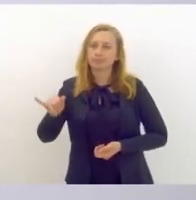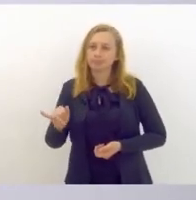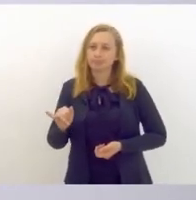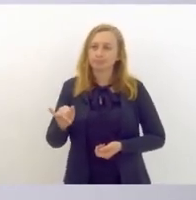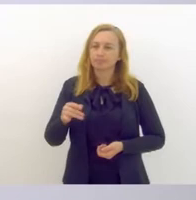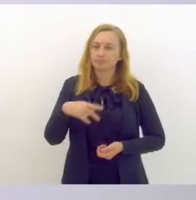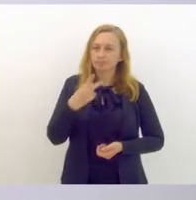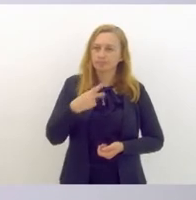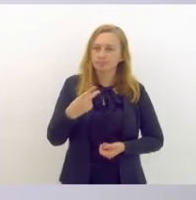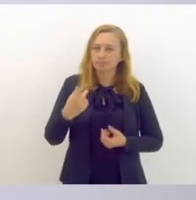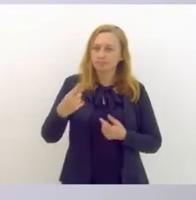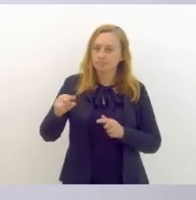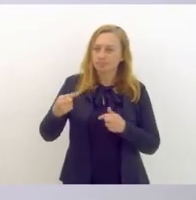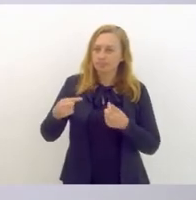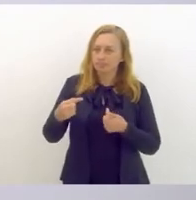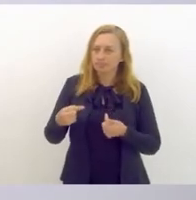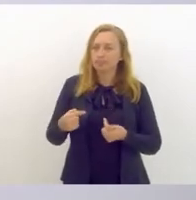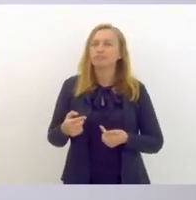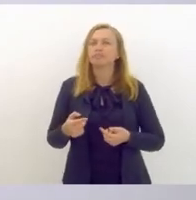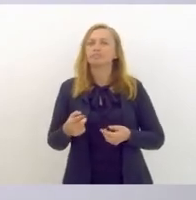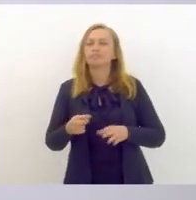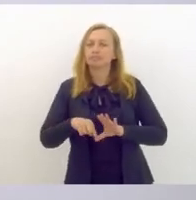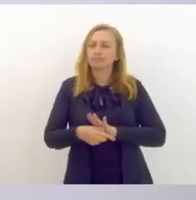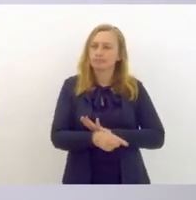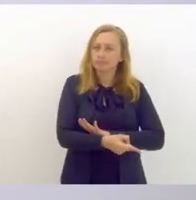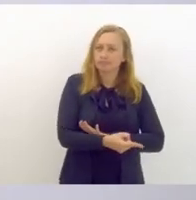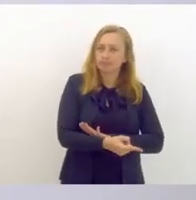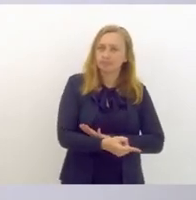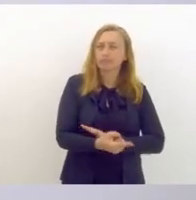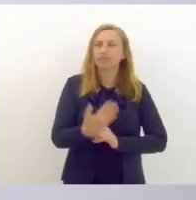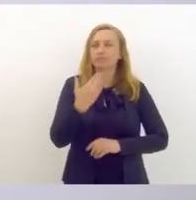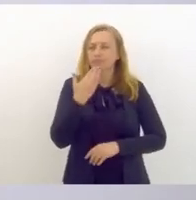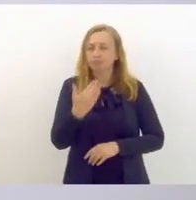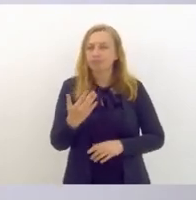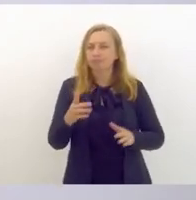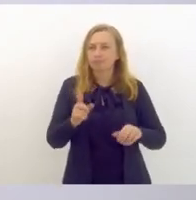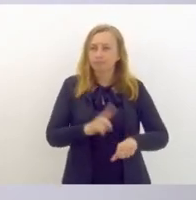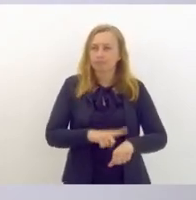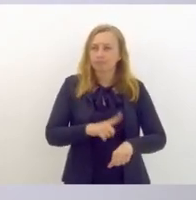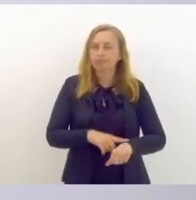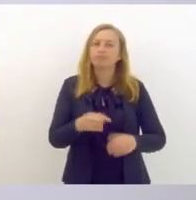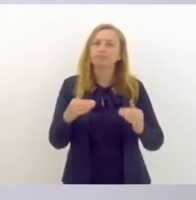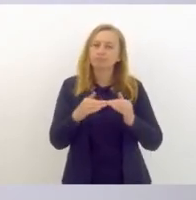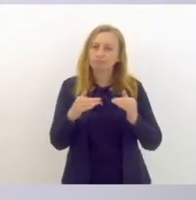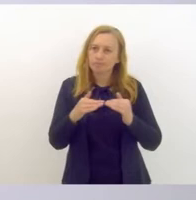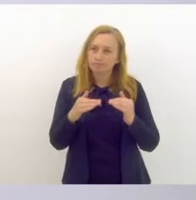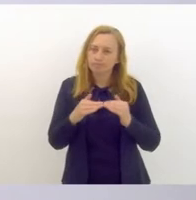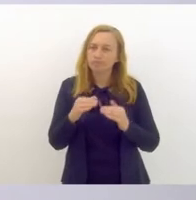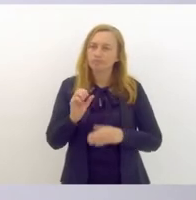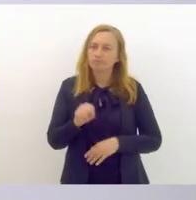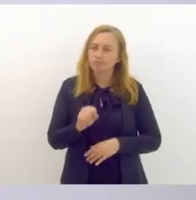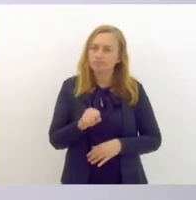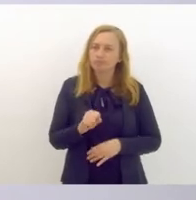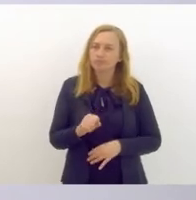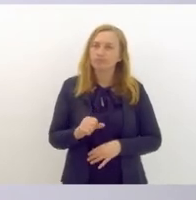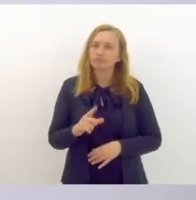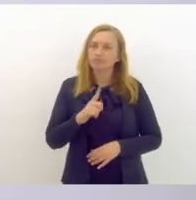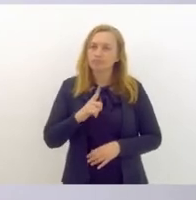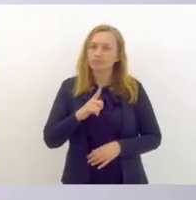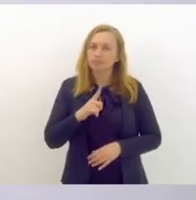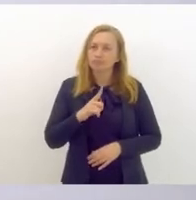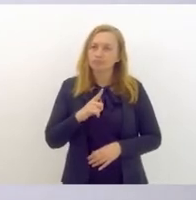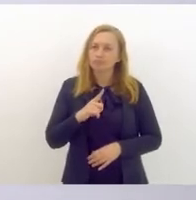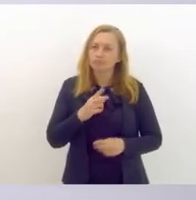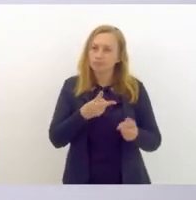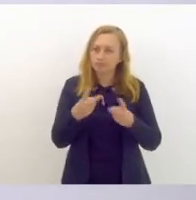ou seja, não fomos provocados a essas expansões a qual estão sendo citadas nesse momento, mas a gente concorda que a gente tem que ter ouvidos